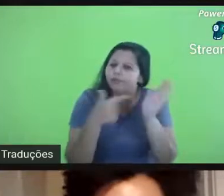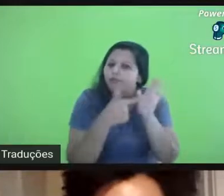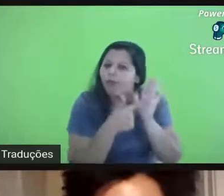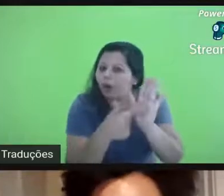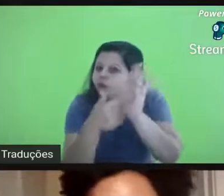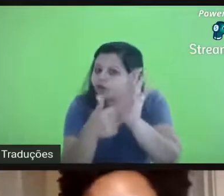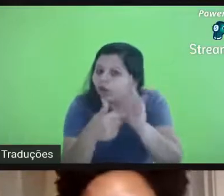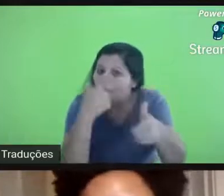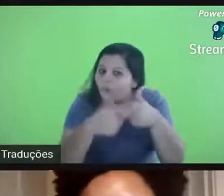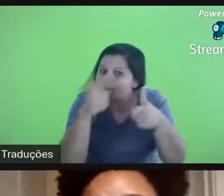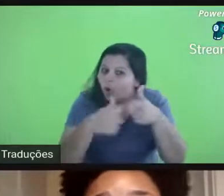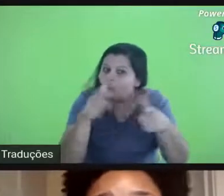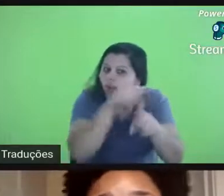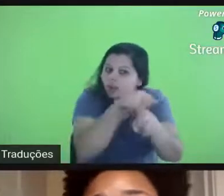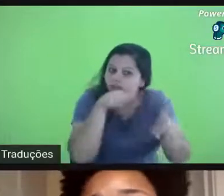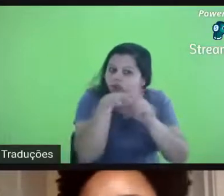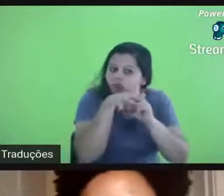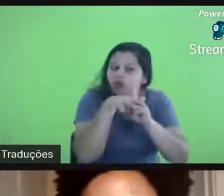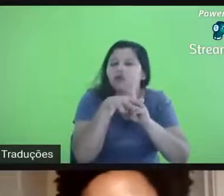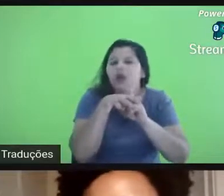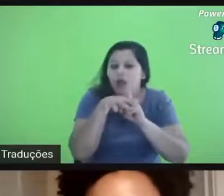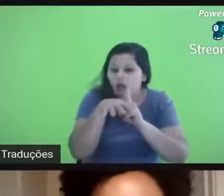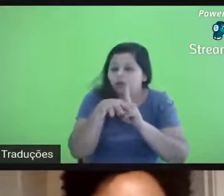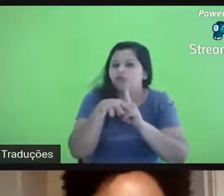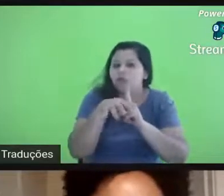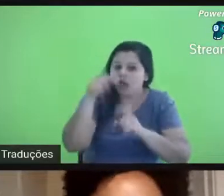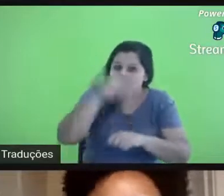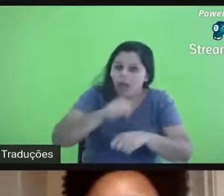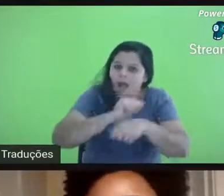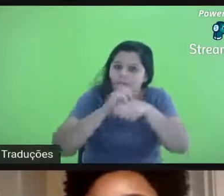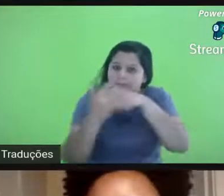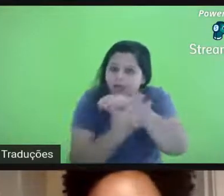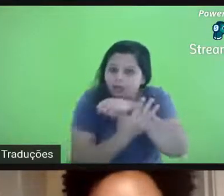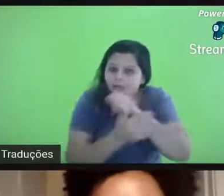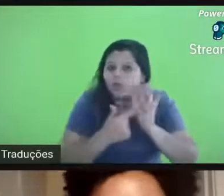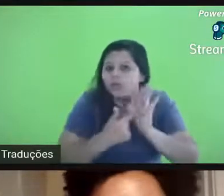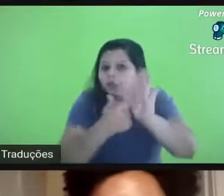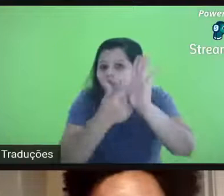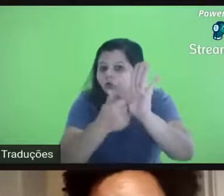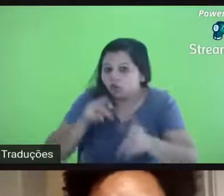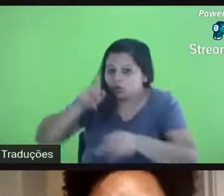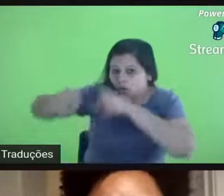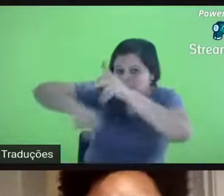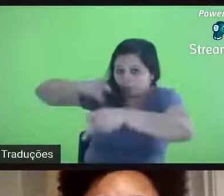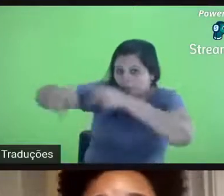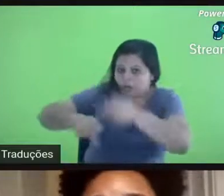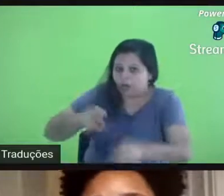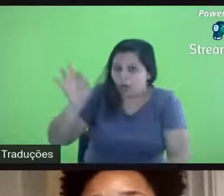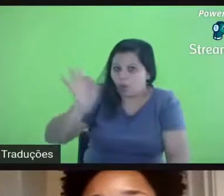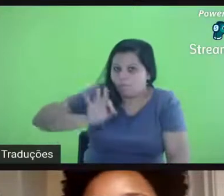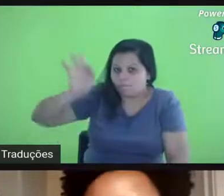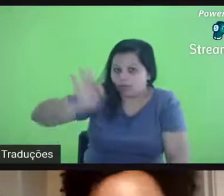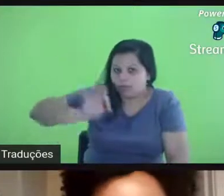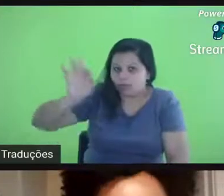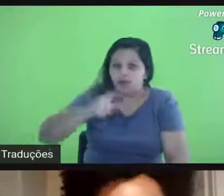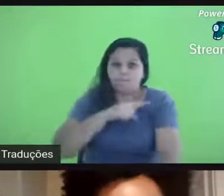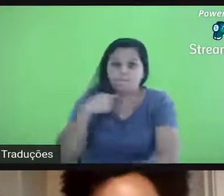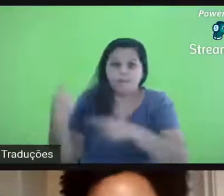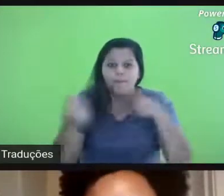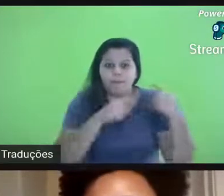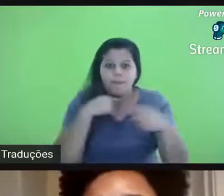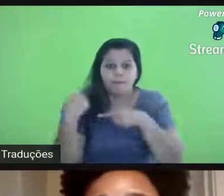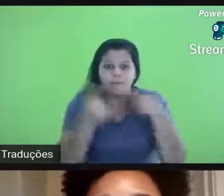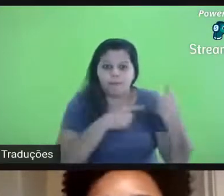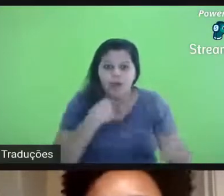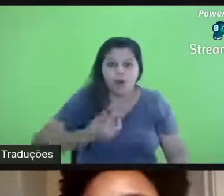sociedade, essa parcela da população está morrendo. A gente está diante de uma pandemia onde o primeiro caso, aqui